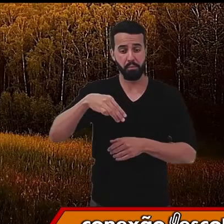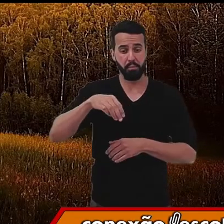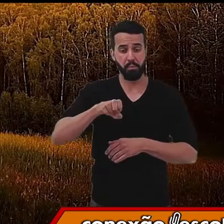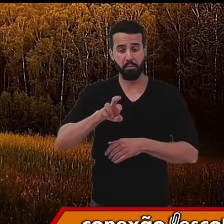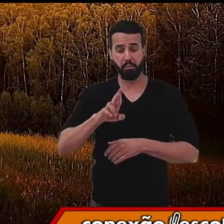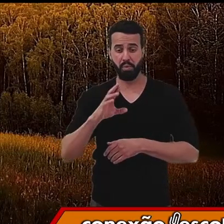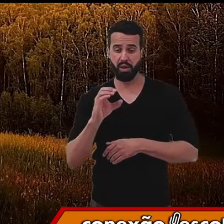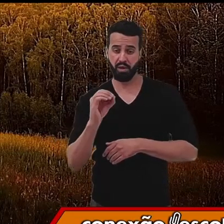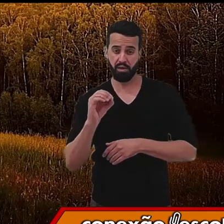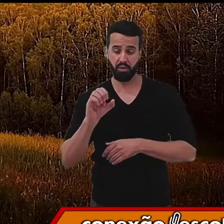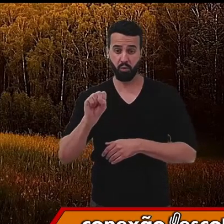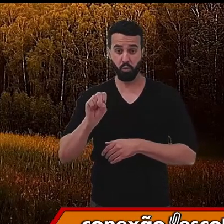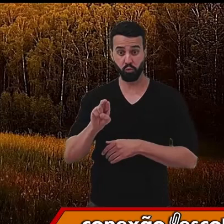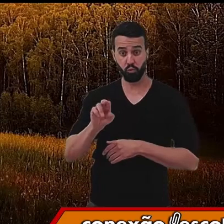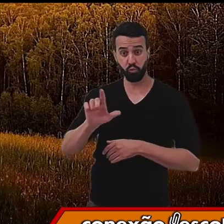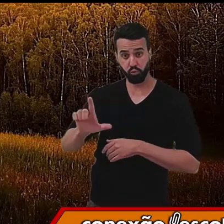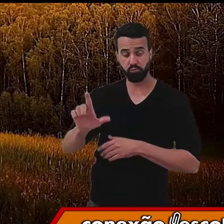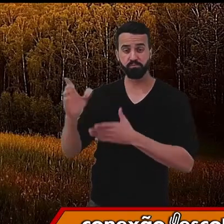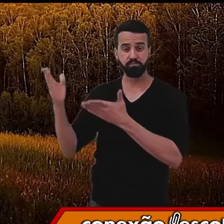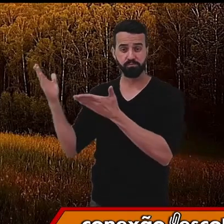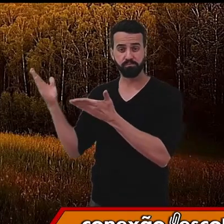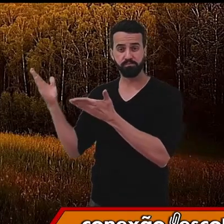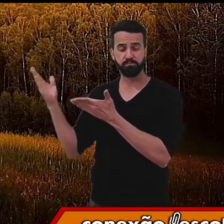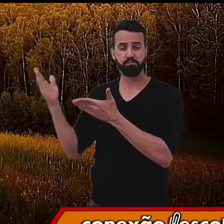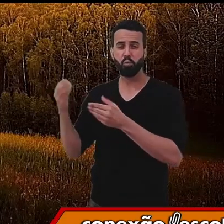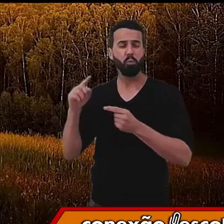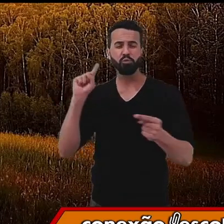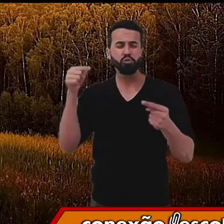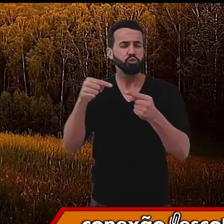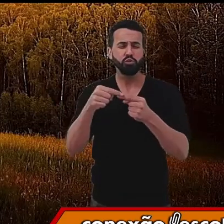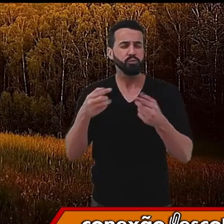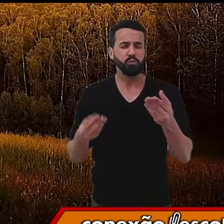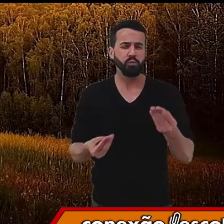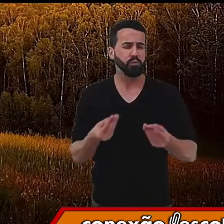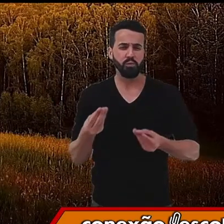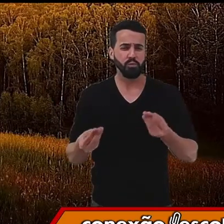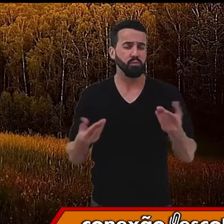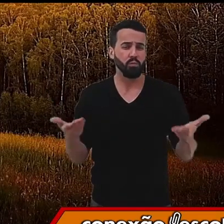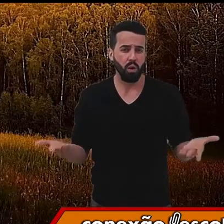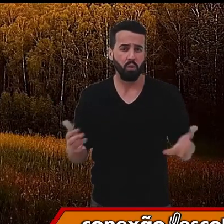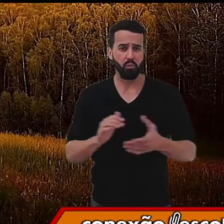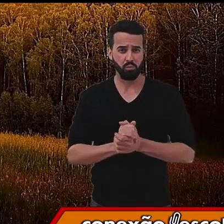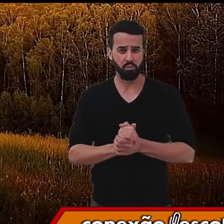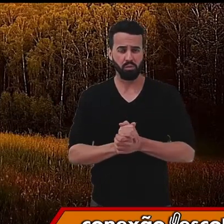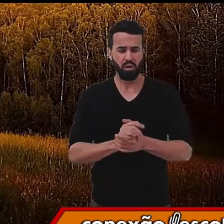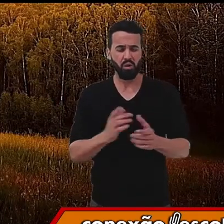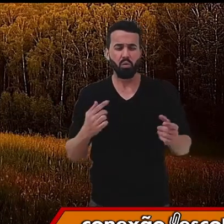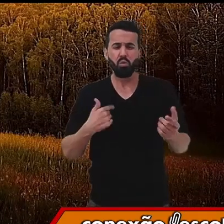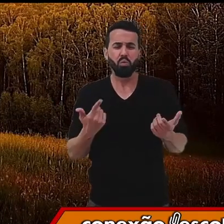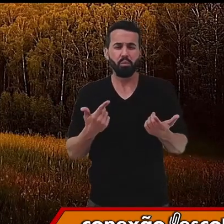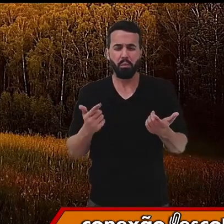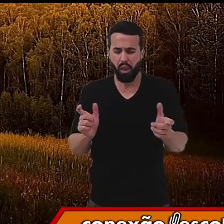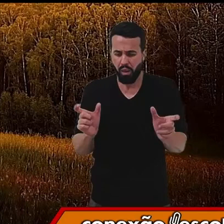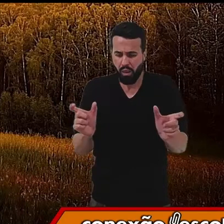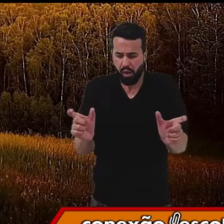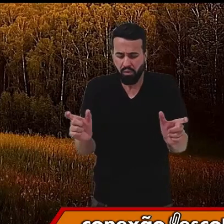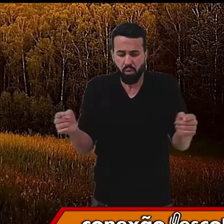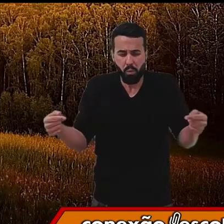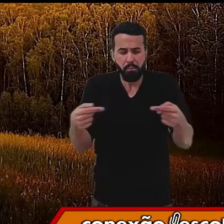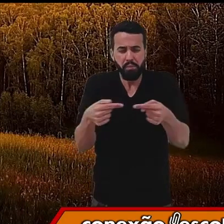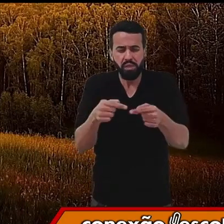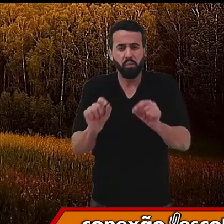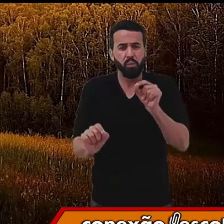do Mercosul e pense se é possível fazer uma relação entre o bolivarianismo e o